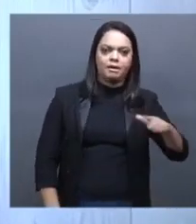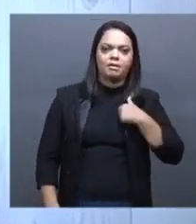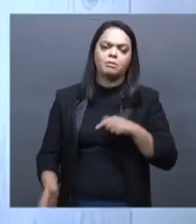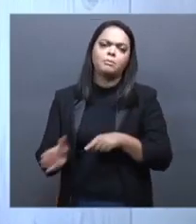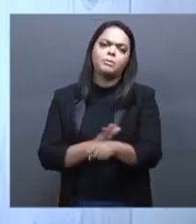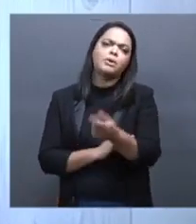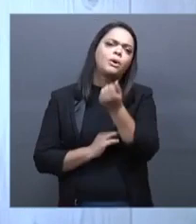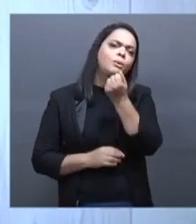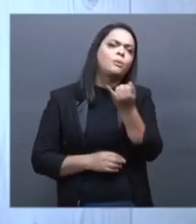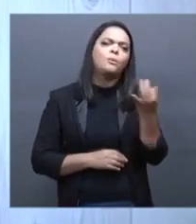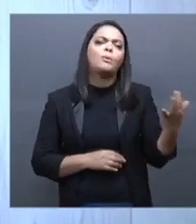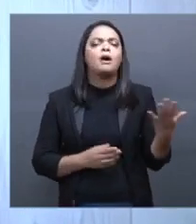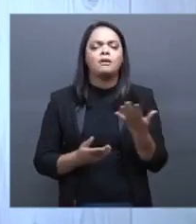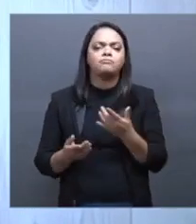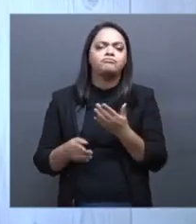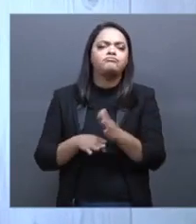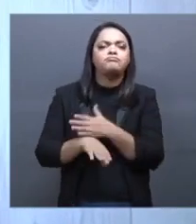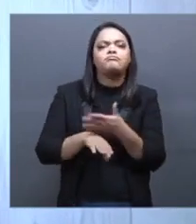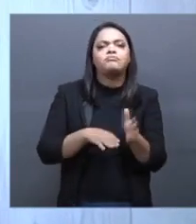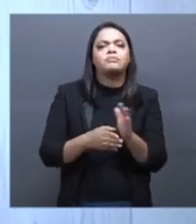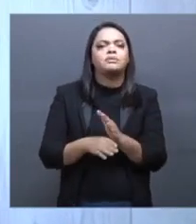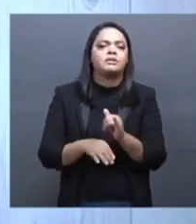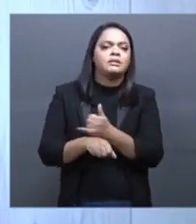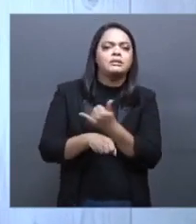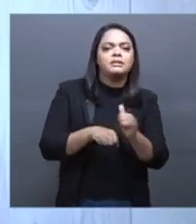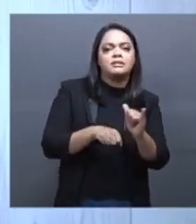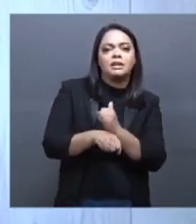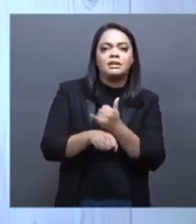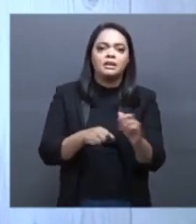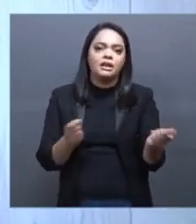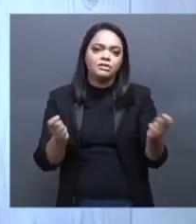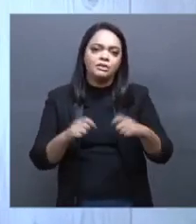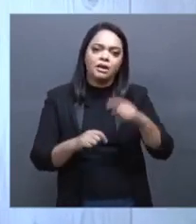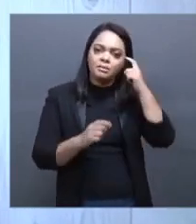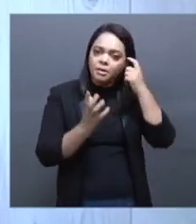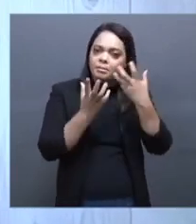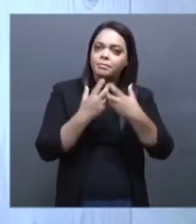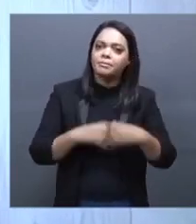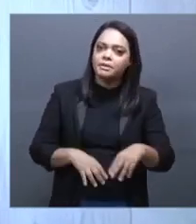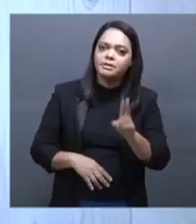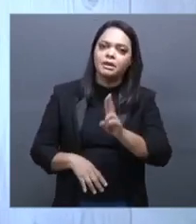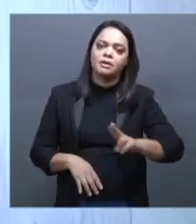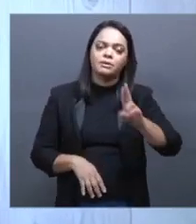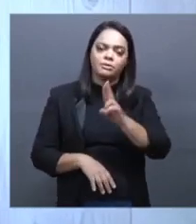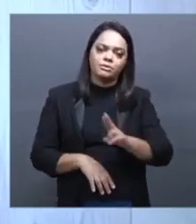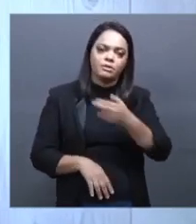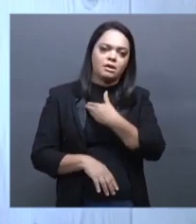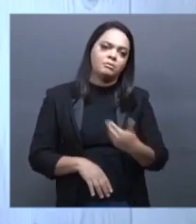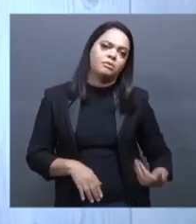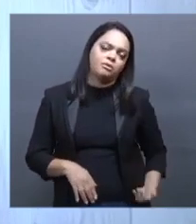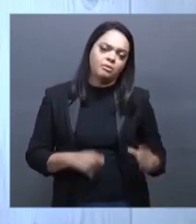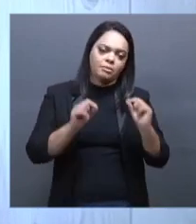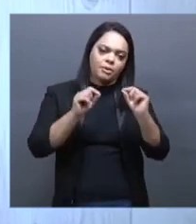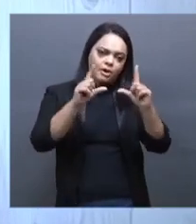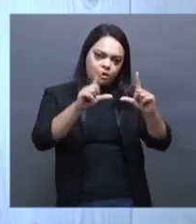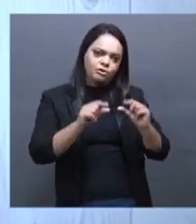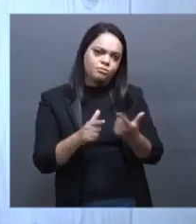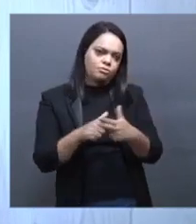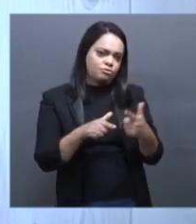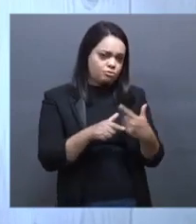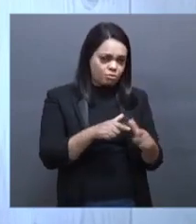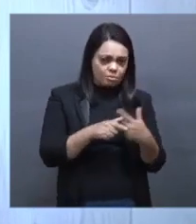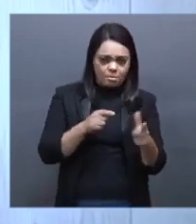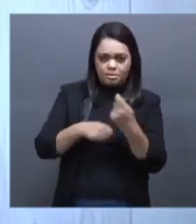quais outros mecanismos poderiam ser pensados e talvez adotados pelo governo brasileiro para reduzir os danos econômicos